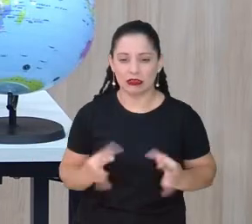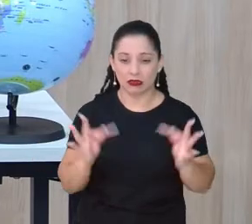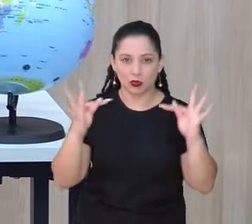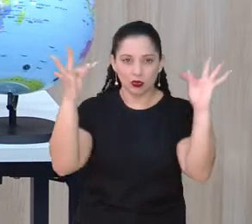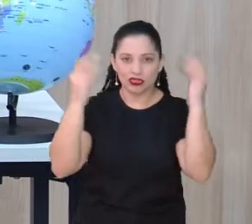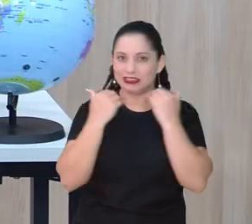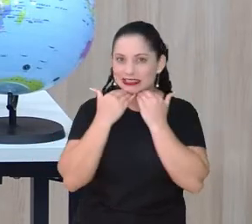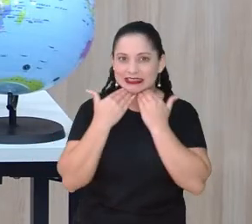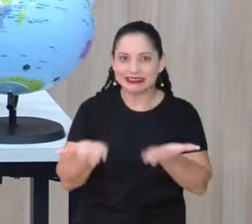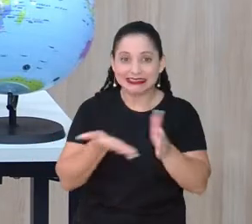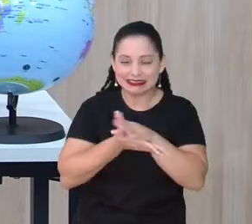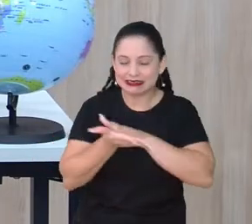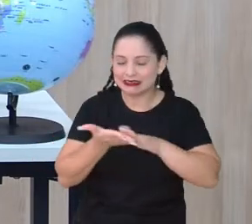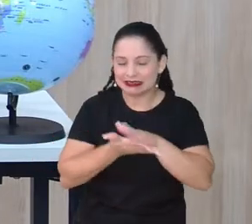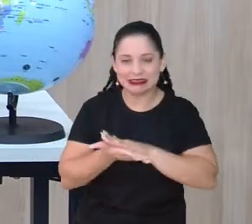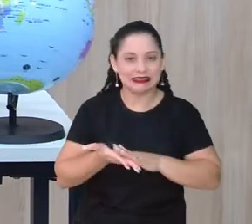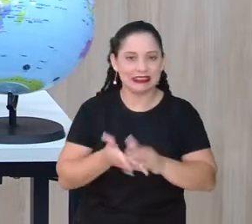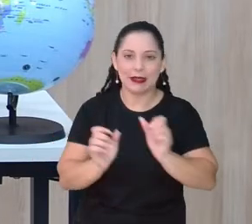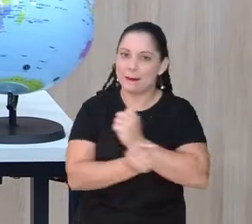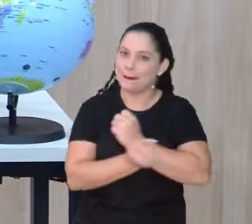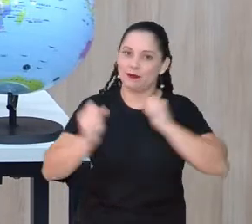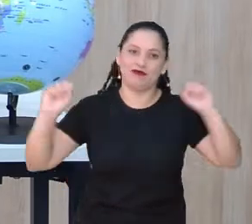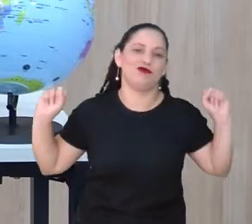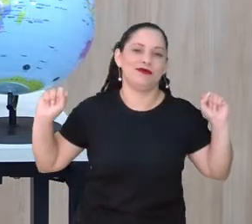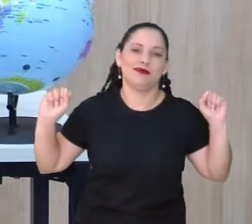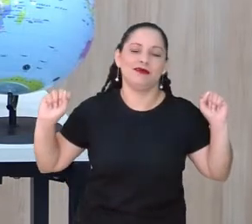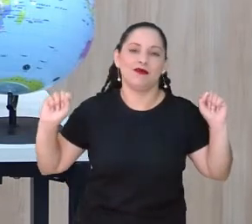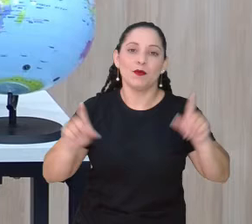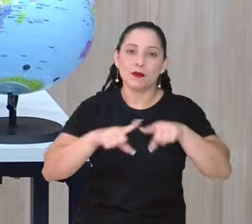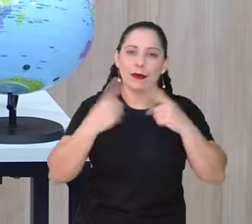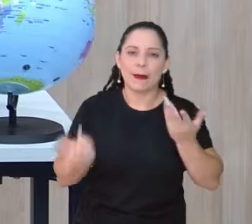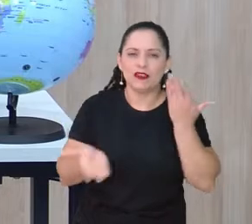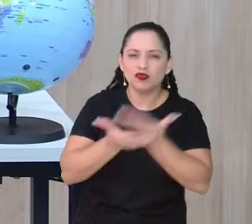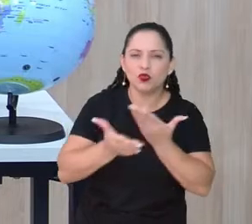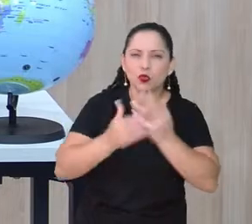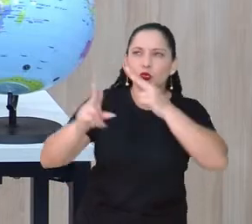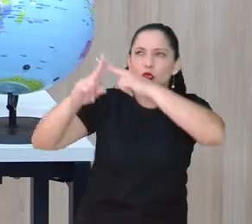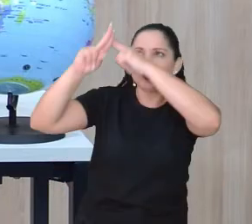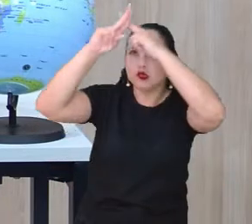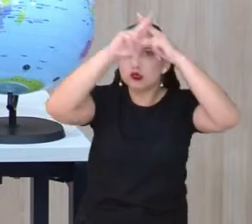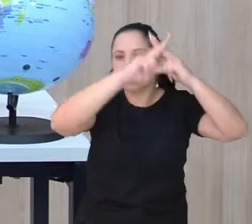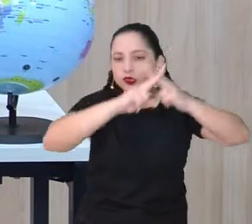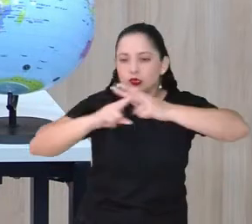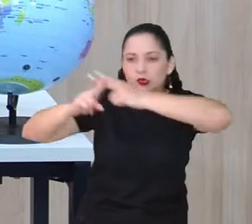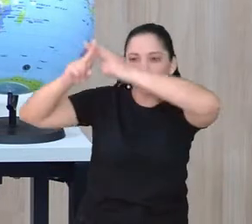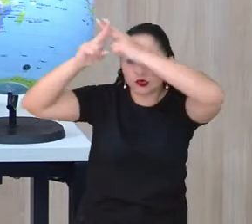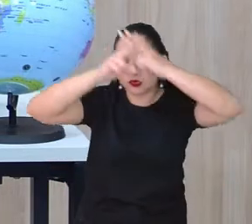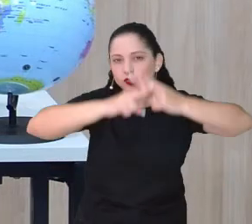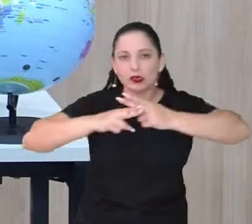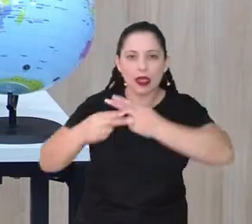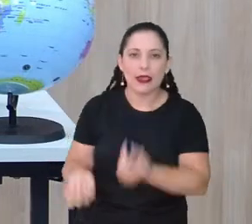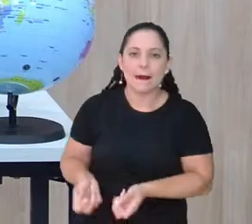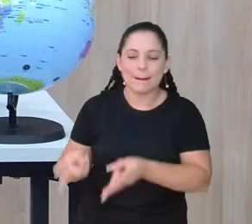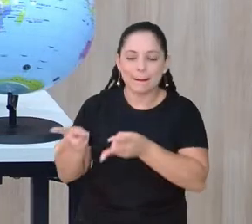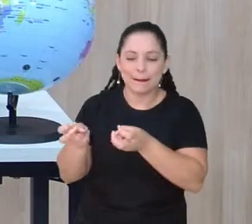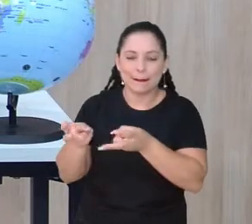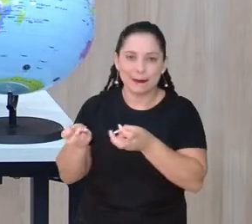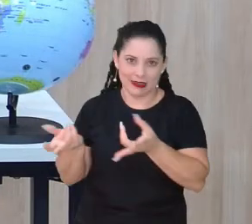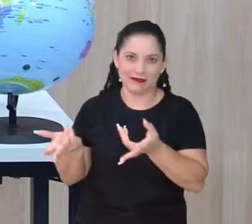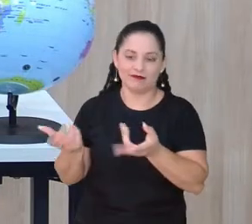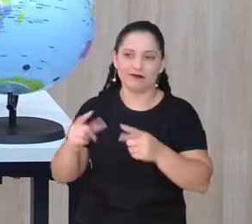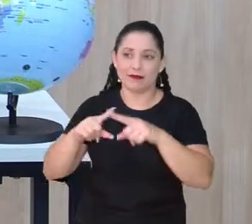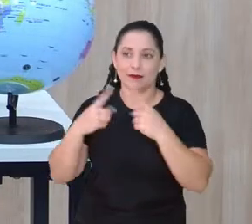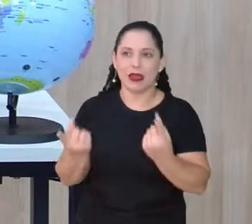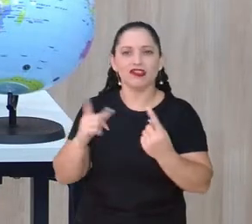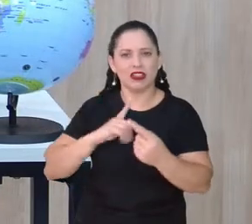de sondas, através de equipamentos, se imagina e que se apresenta essas características. Mas existem